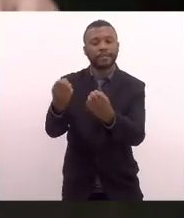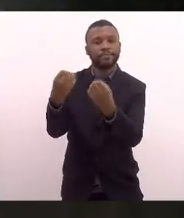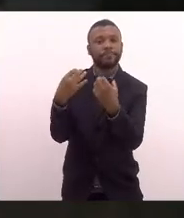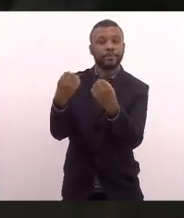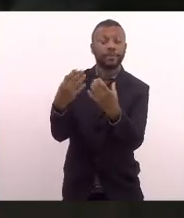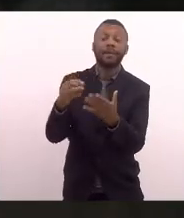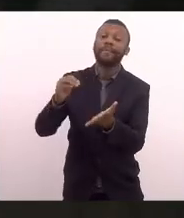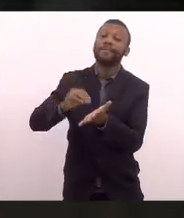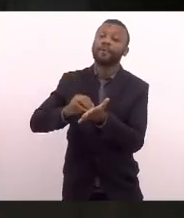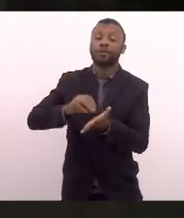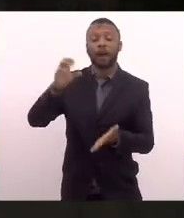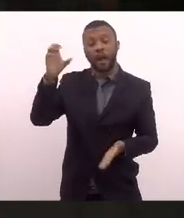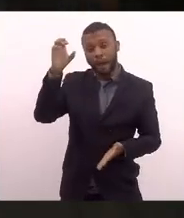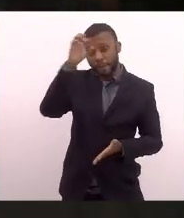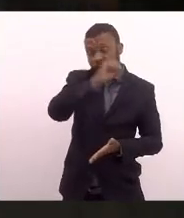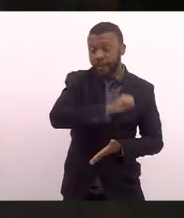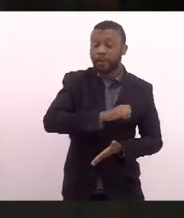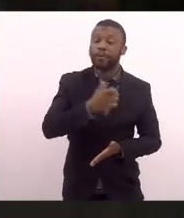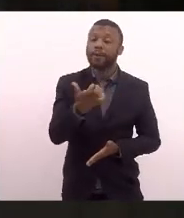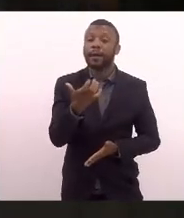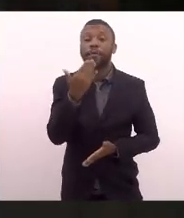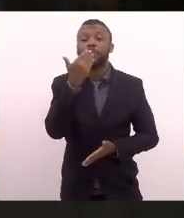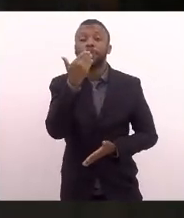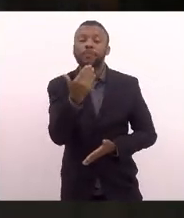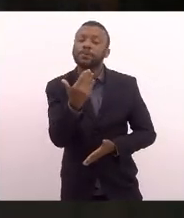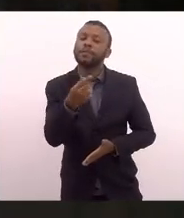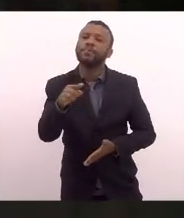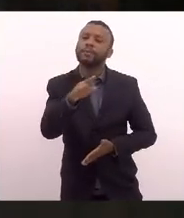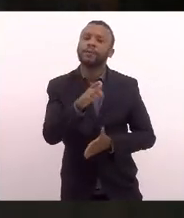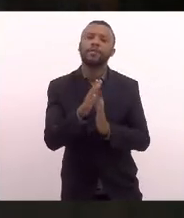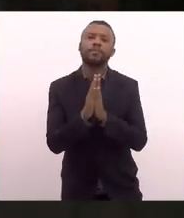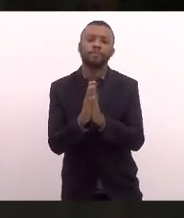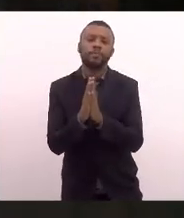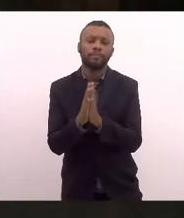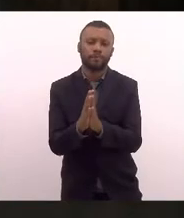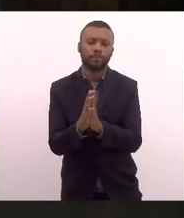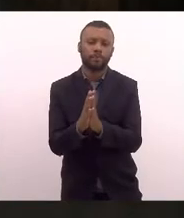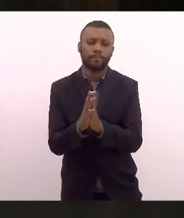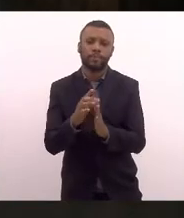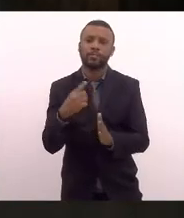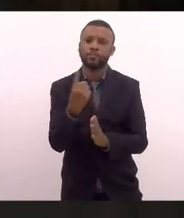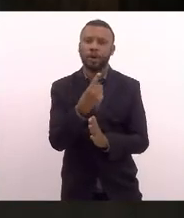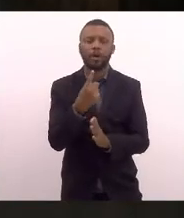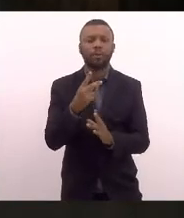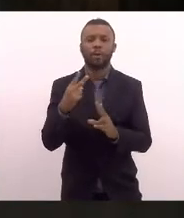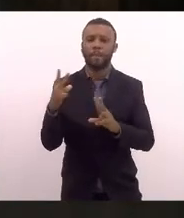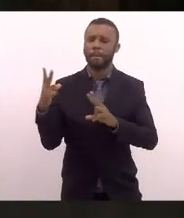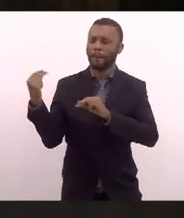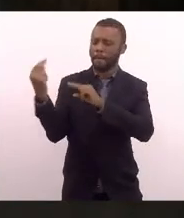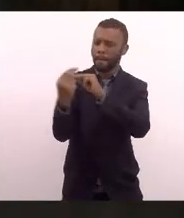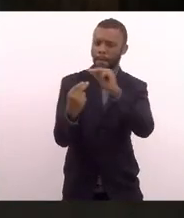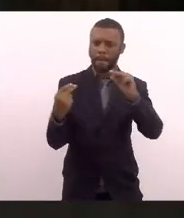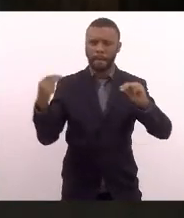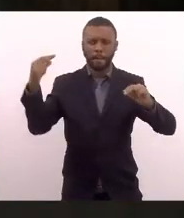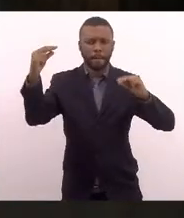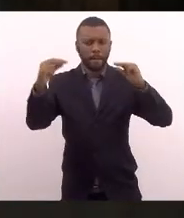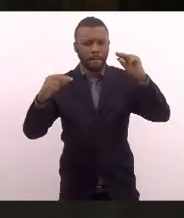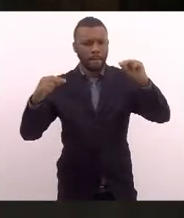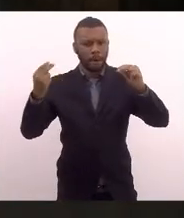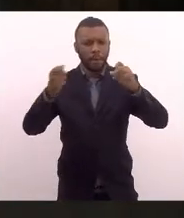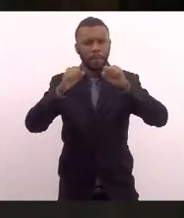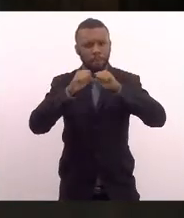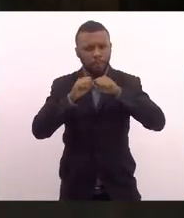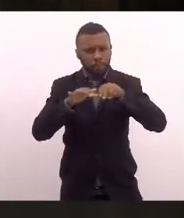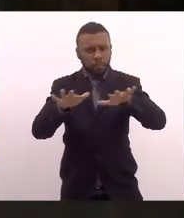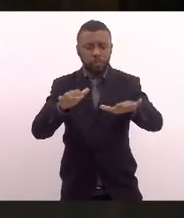não aprendeu, e eu quero pedir a vocês. Nós somos, de alguma forma, vozes, nossa voz pode ser expandida. A